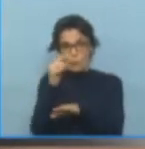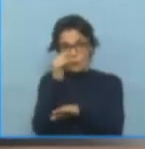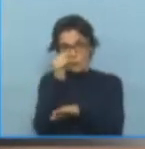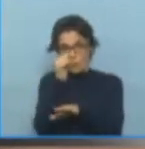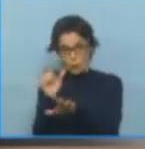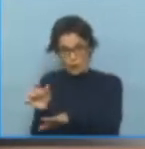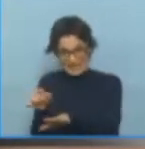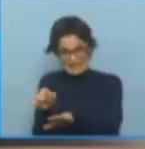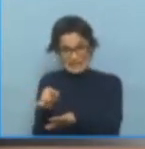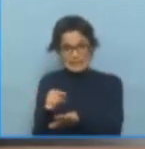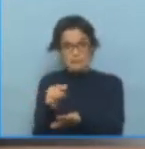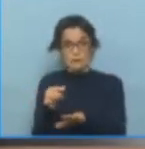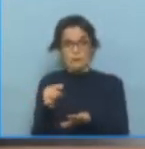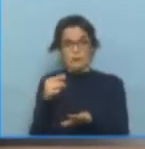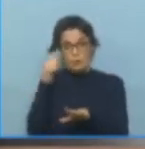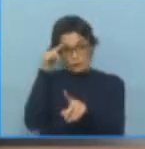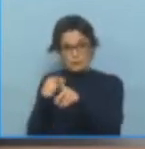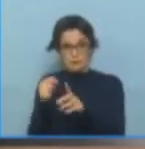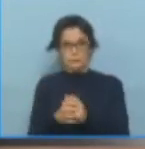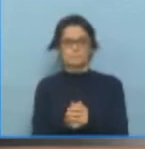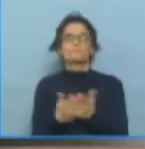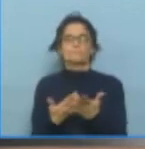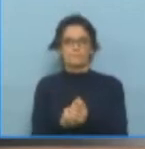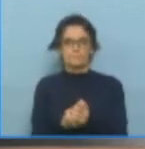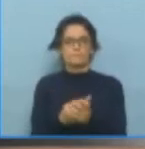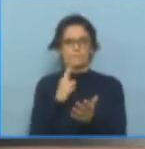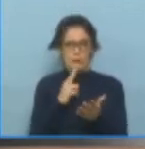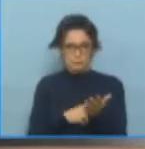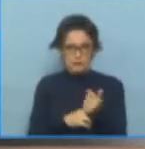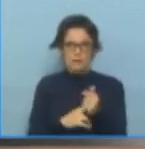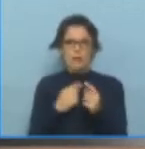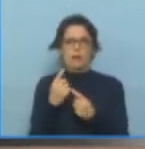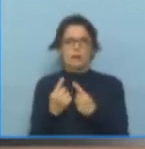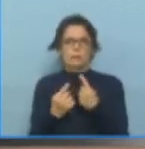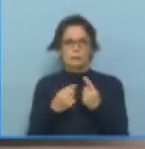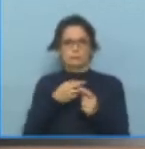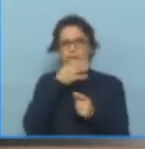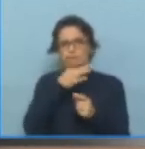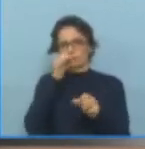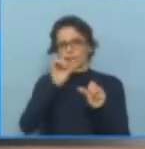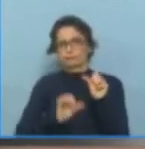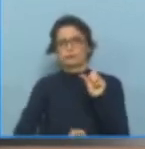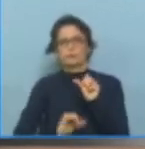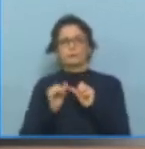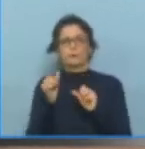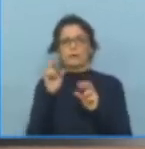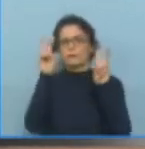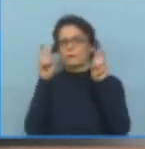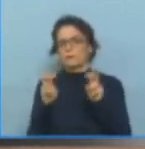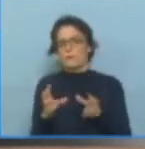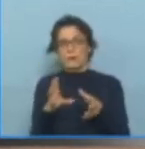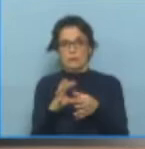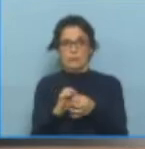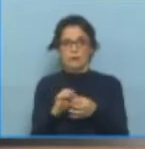no fundo, andou por aí a discutir-se, aqui atrasado, nas questões ligadas à eutanásia, e a necessidade